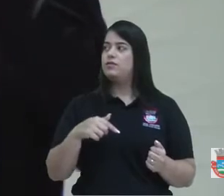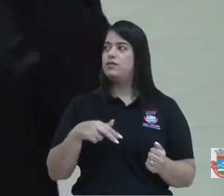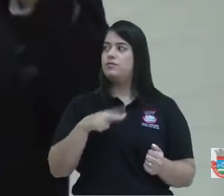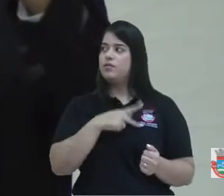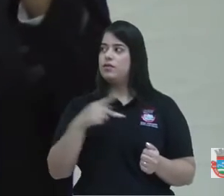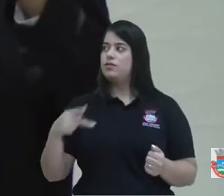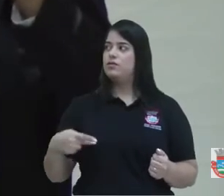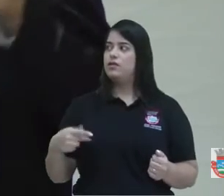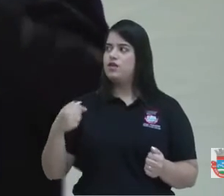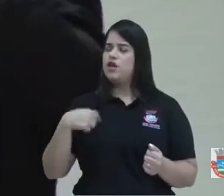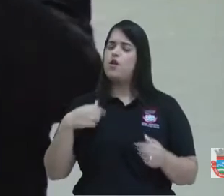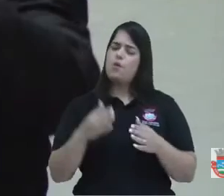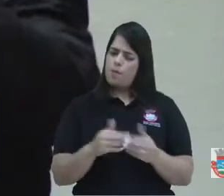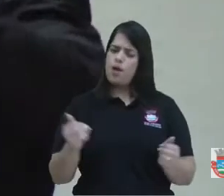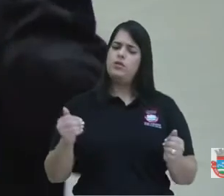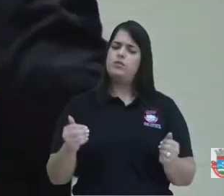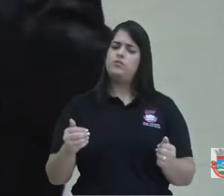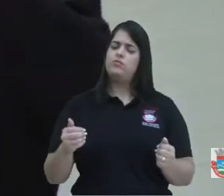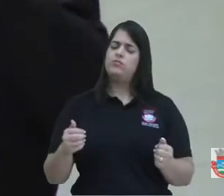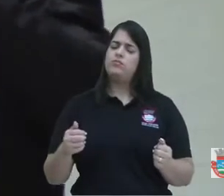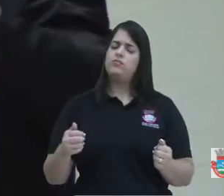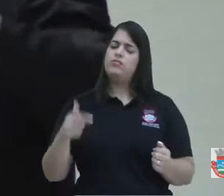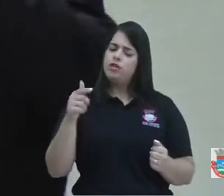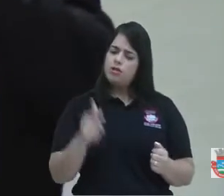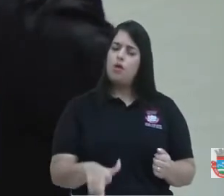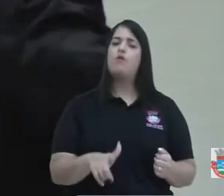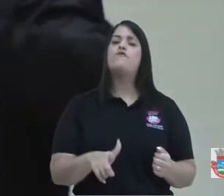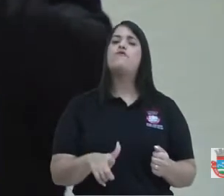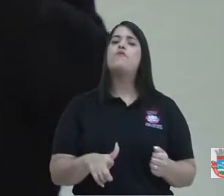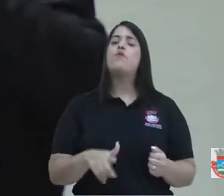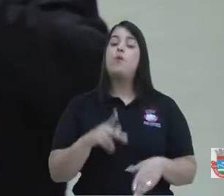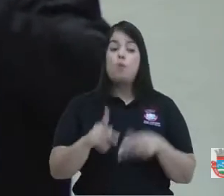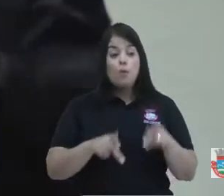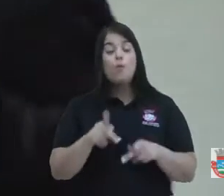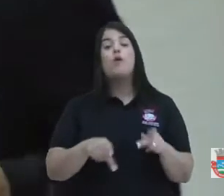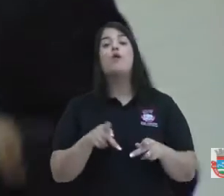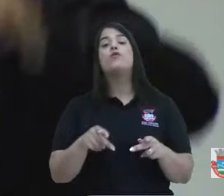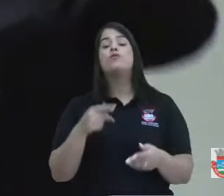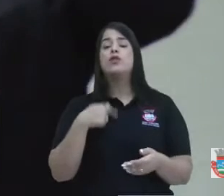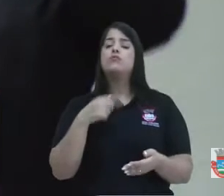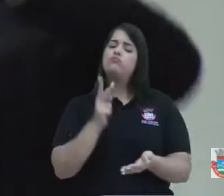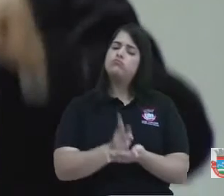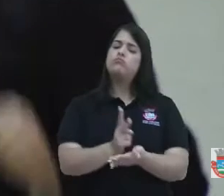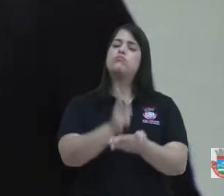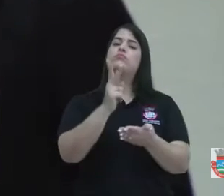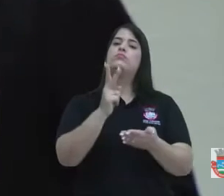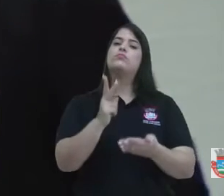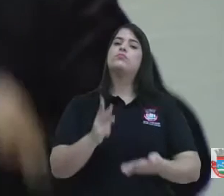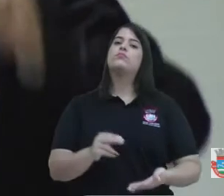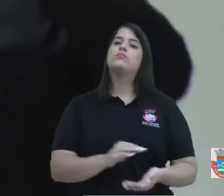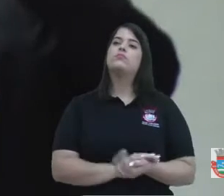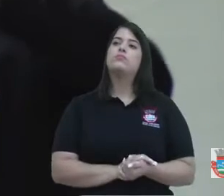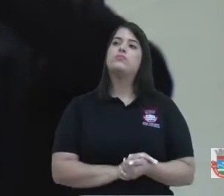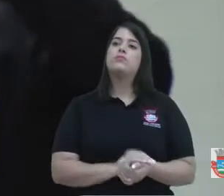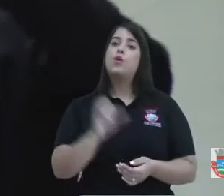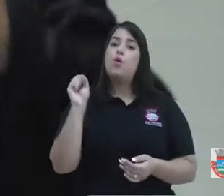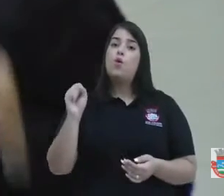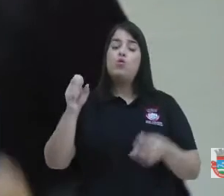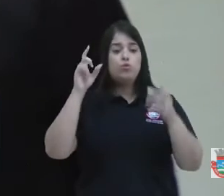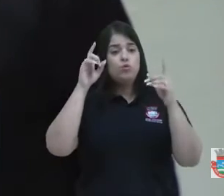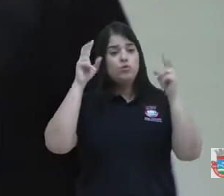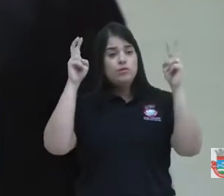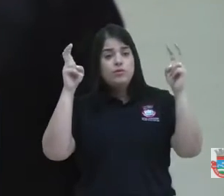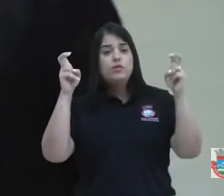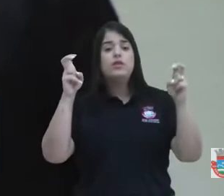pede, é esse vereador aqui, pois ele pede e vai pedir para a população, como sempre fez. Esses 8 títulos de terra, cobrei e